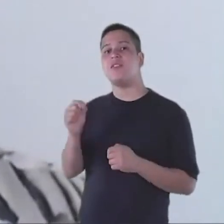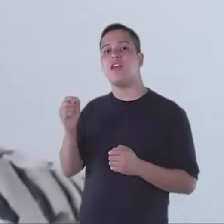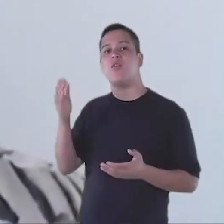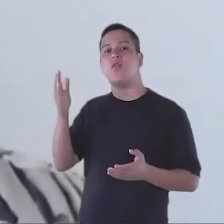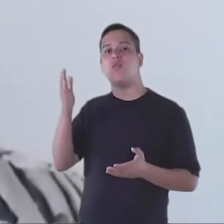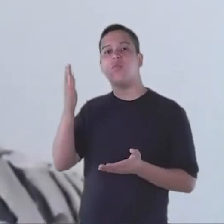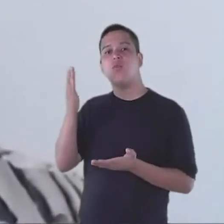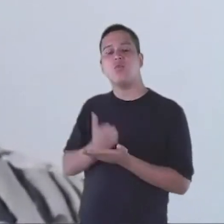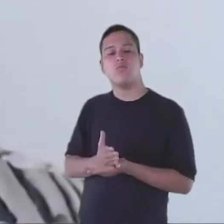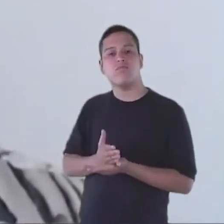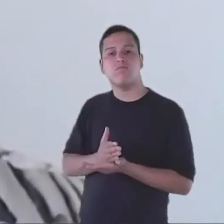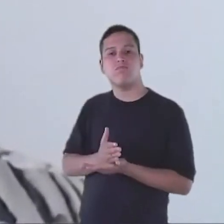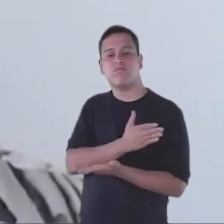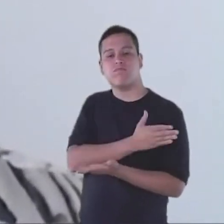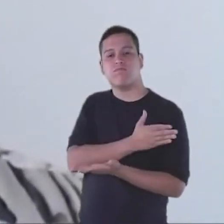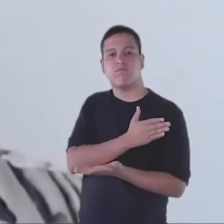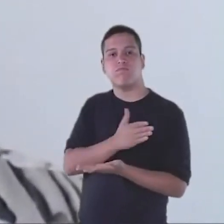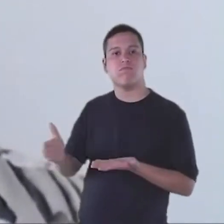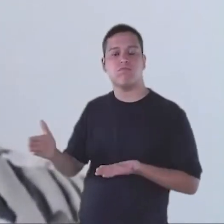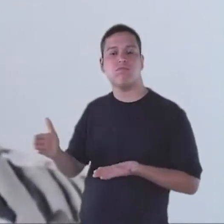Não existe